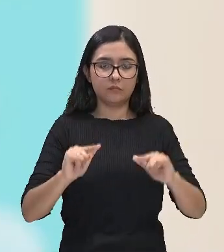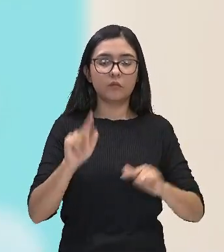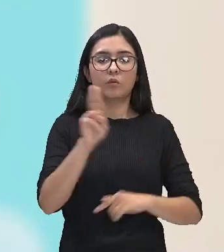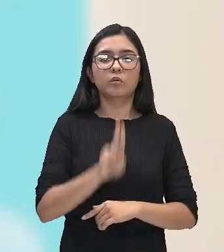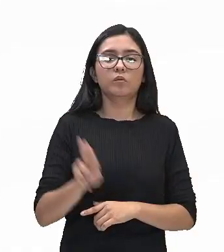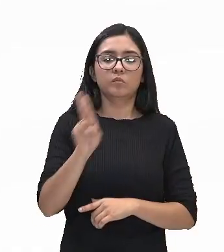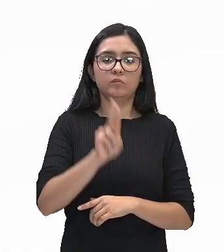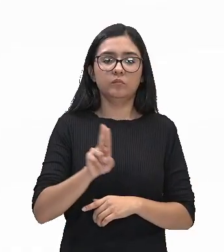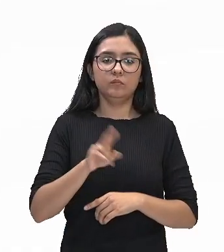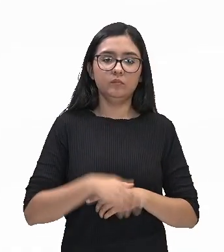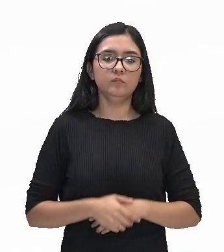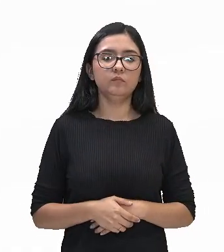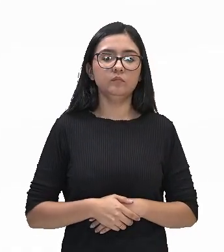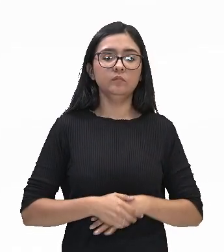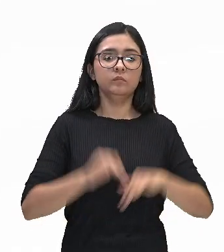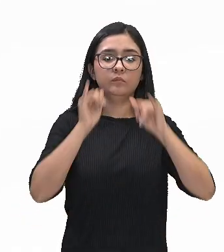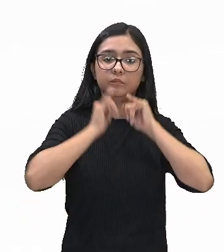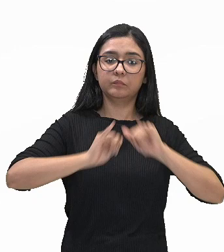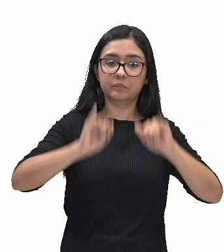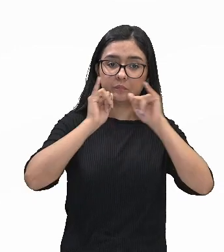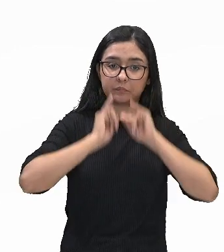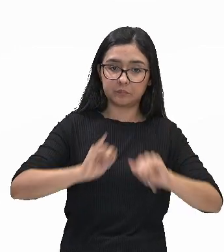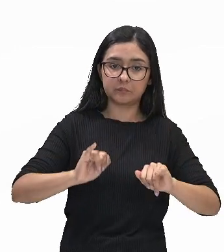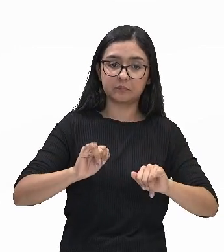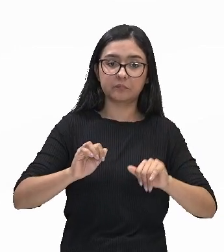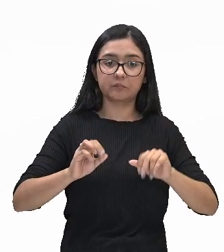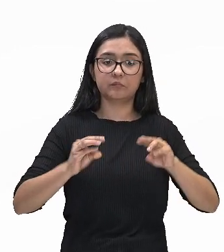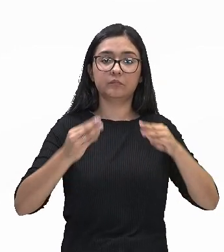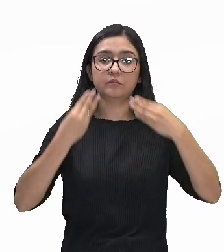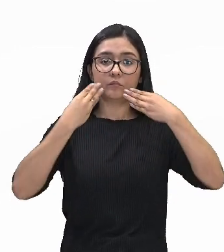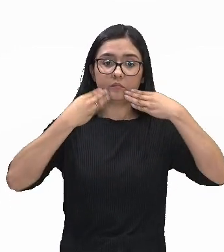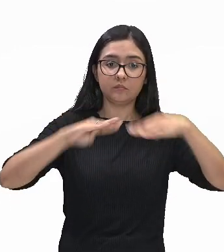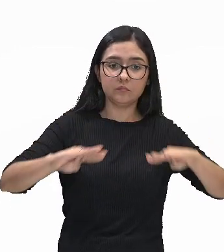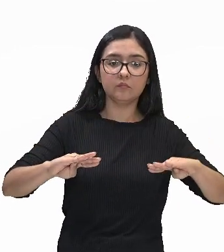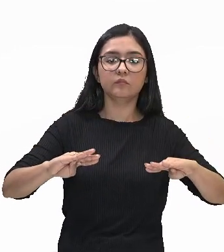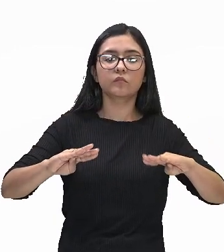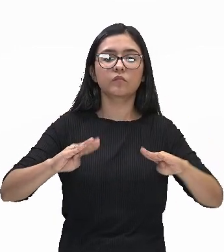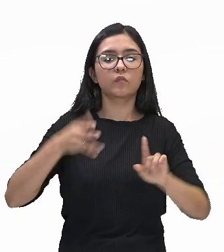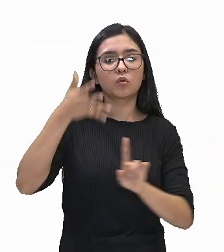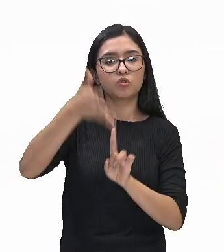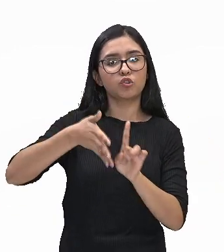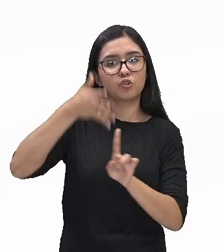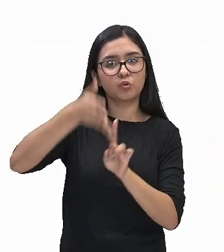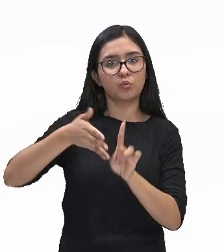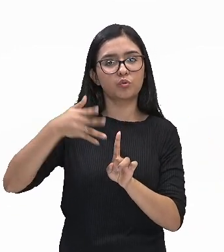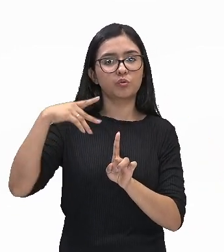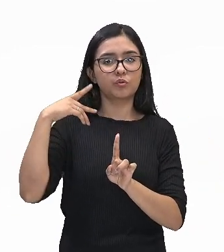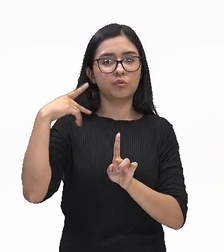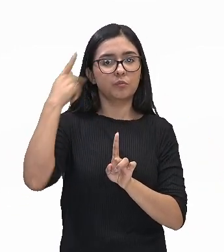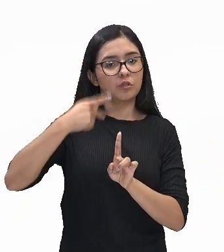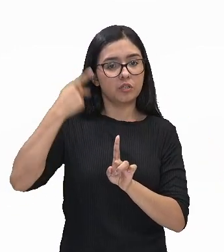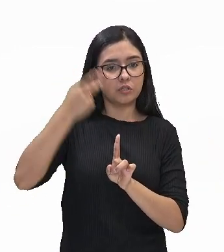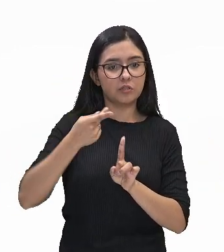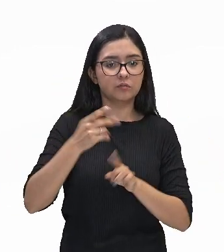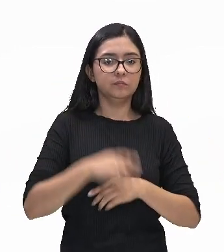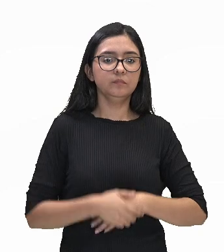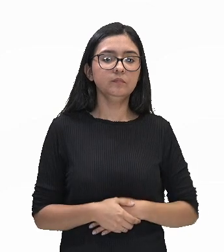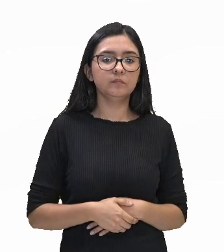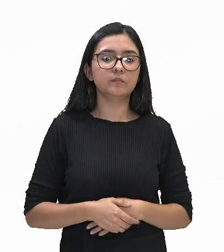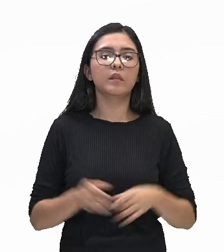muito nas publicidades, nas propagandas, nos discursos políticos,